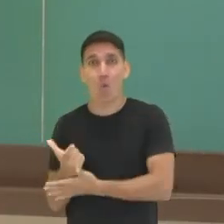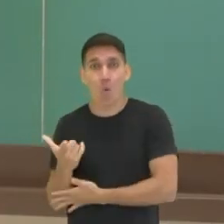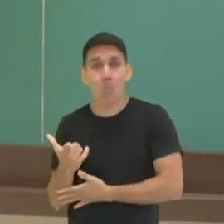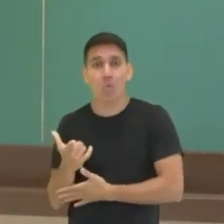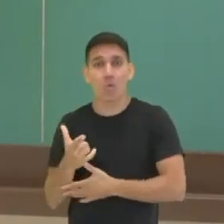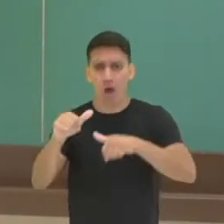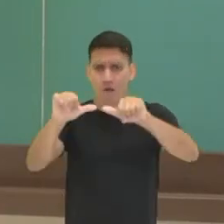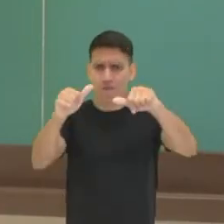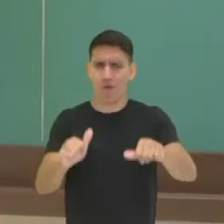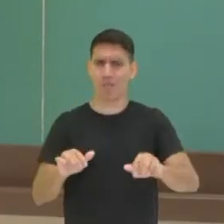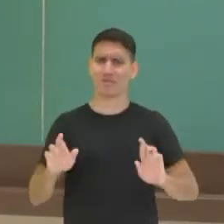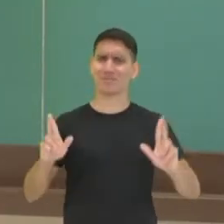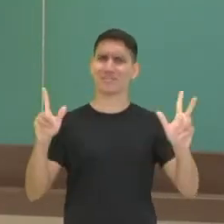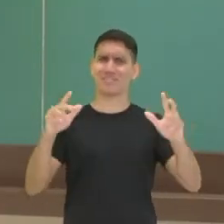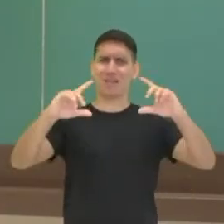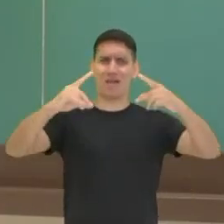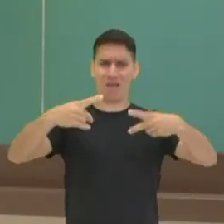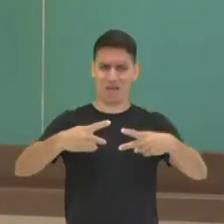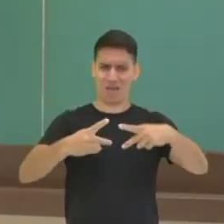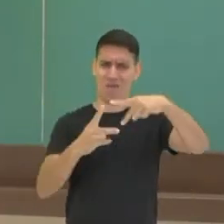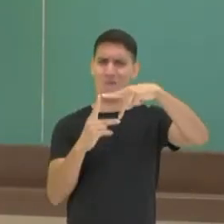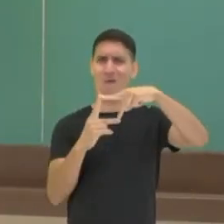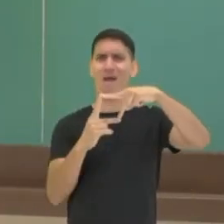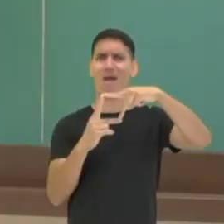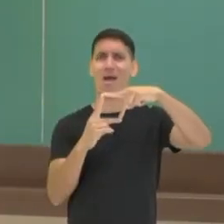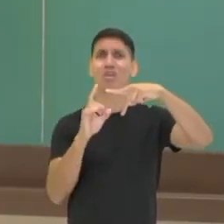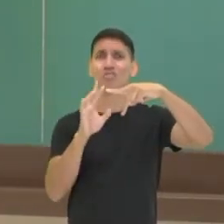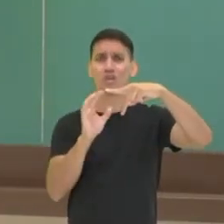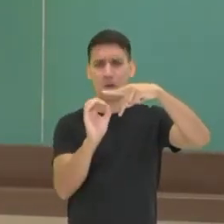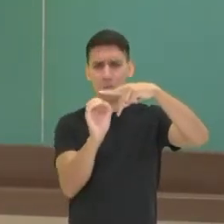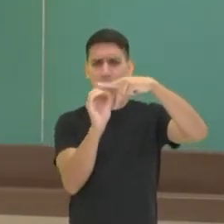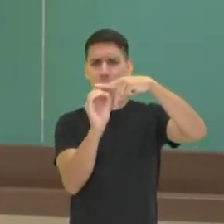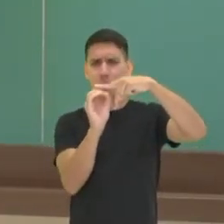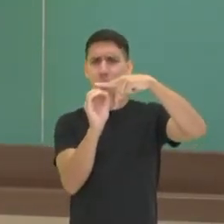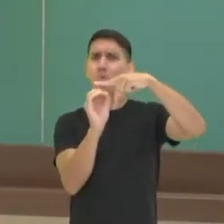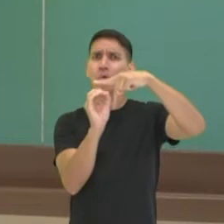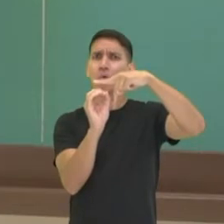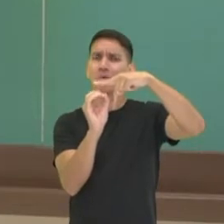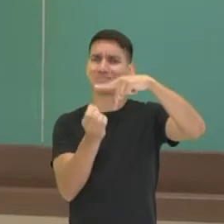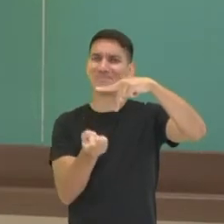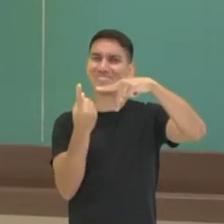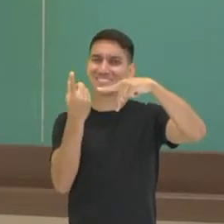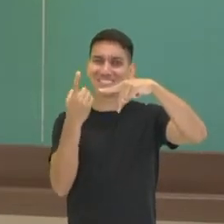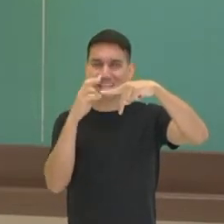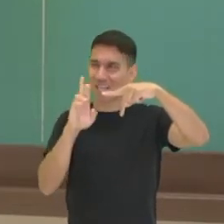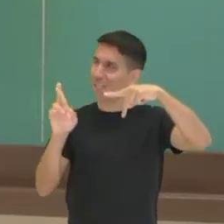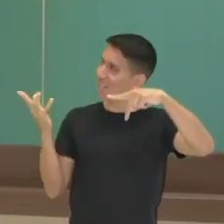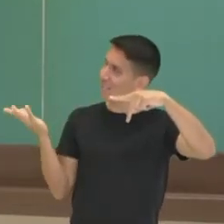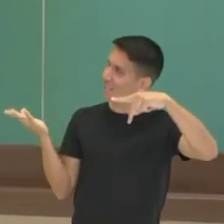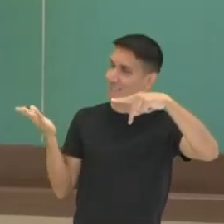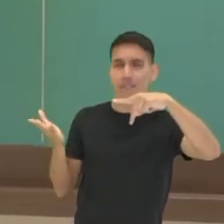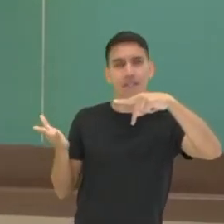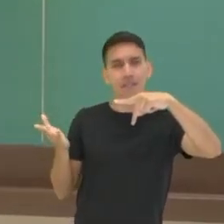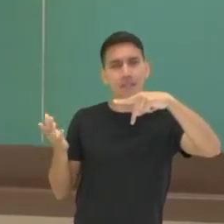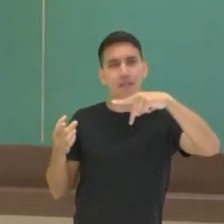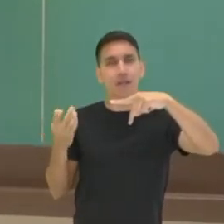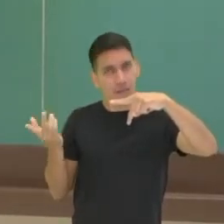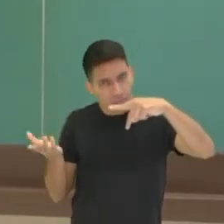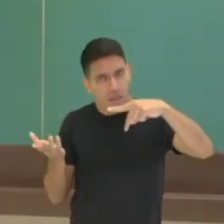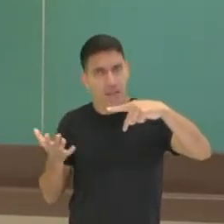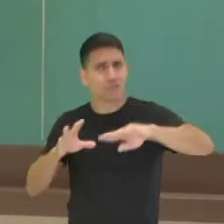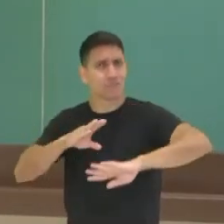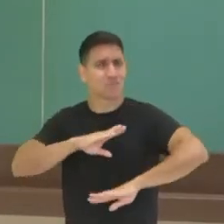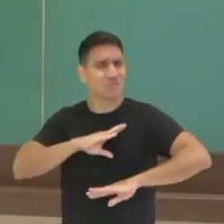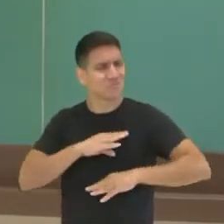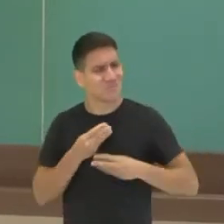né? Ela é quadrada em princípio, a gente só observa um círculo no meio, né? Então é uma situação